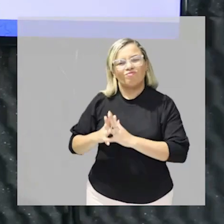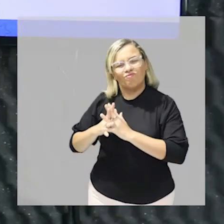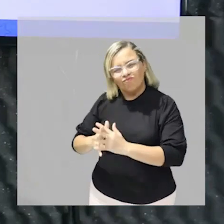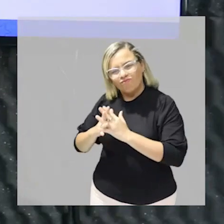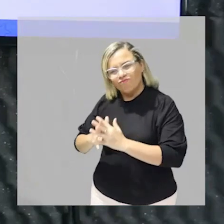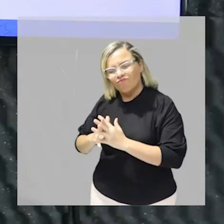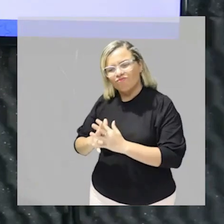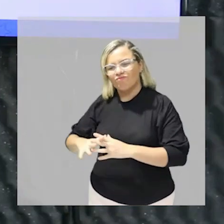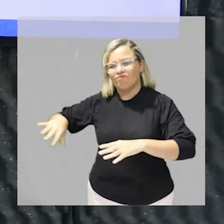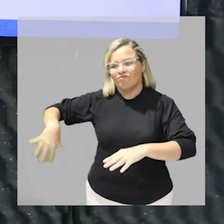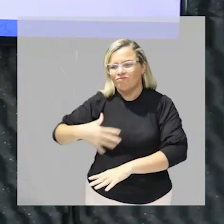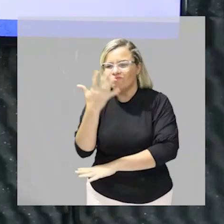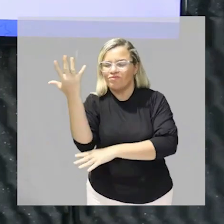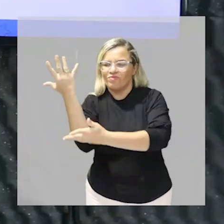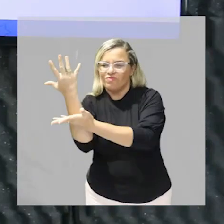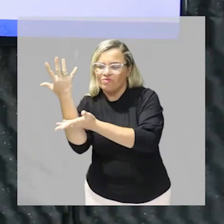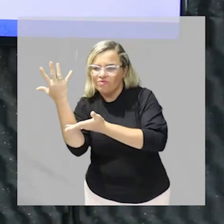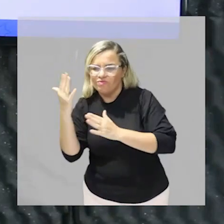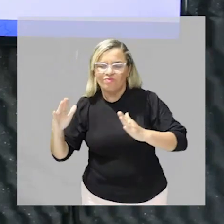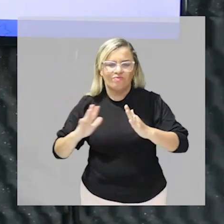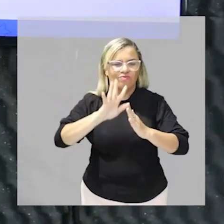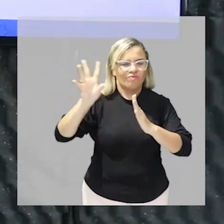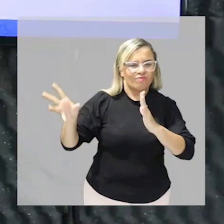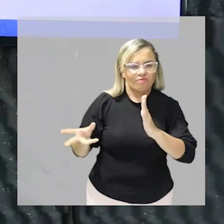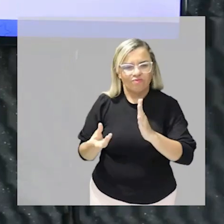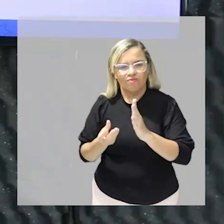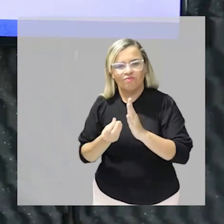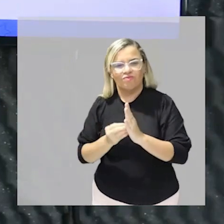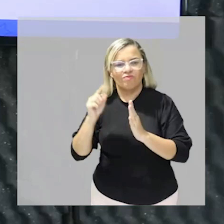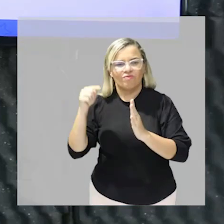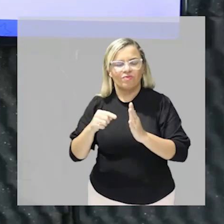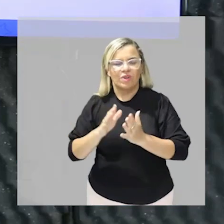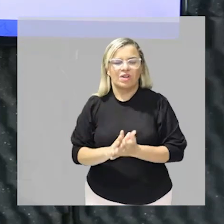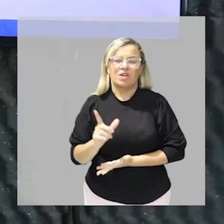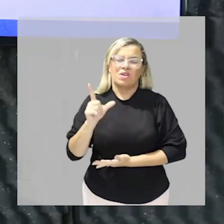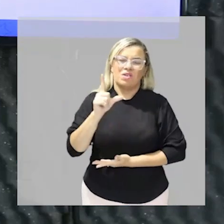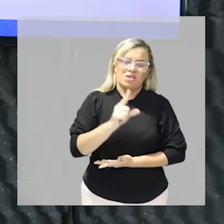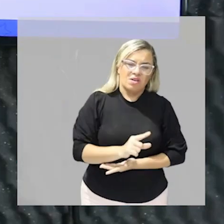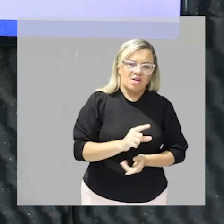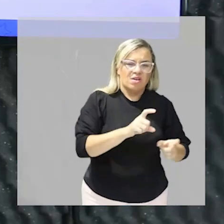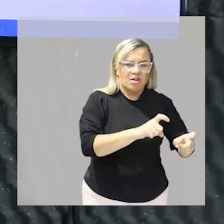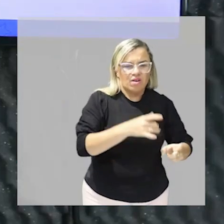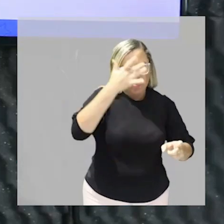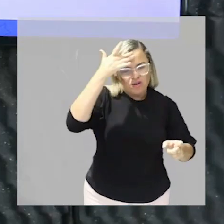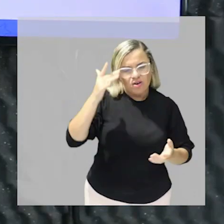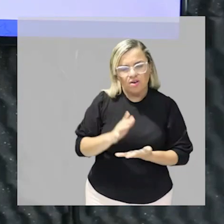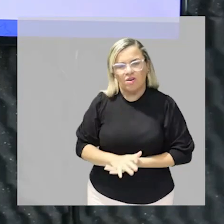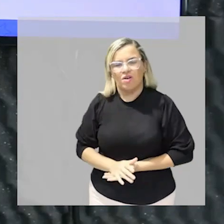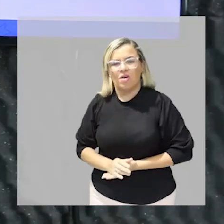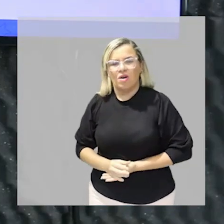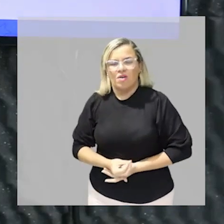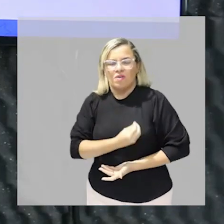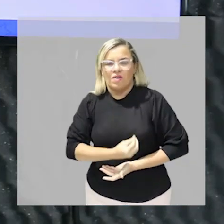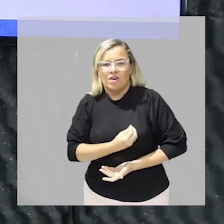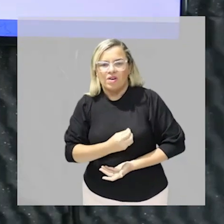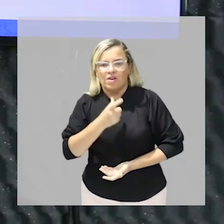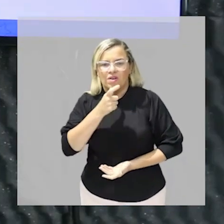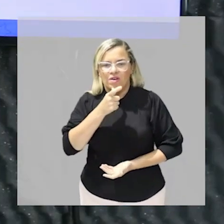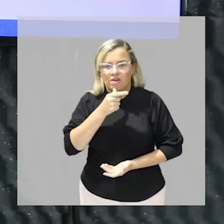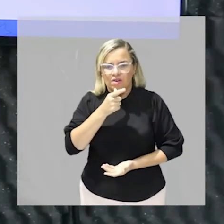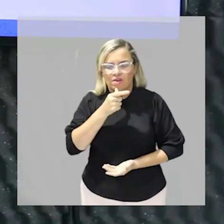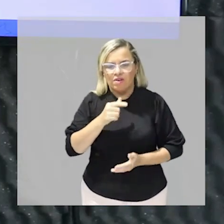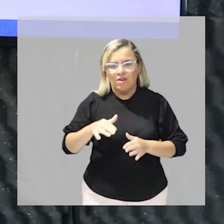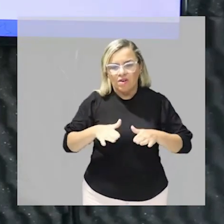com extrativistas, quilombolas, pequenos agricultores, ribeirinhos, pescadores artesanais e